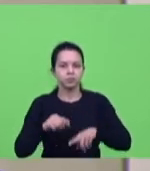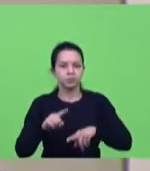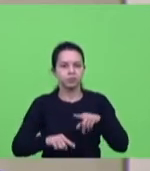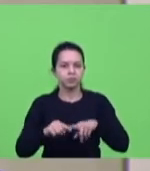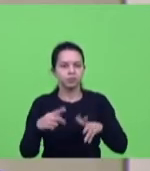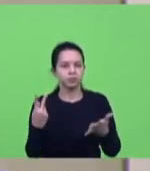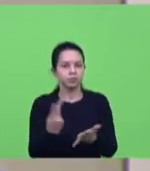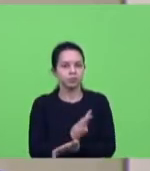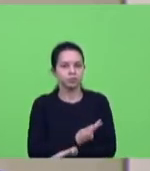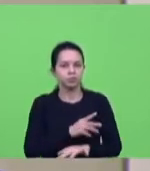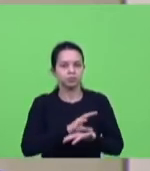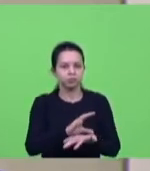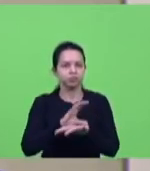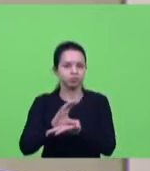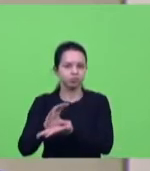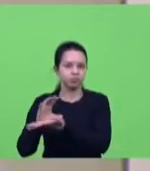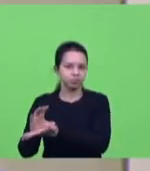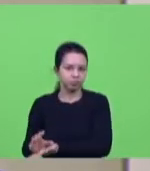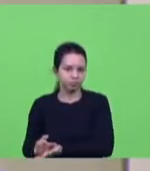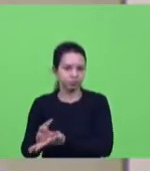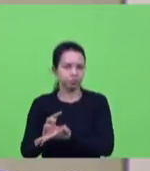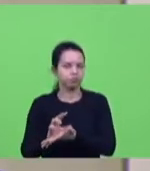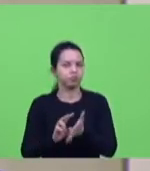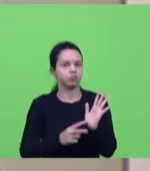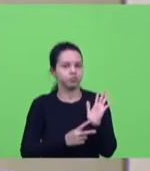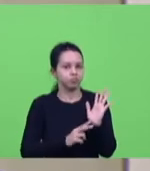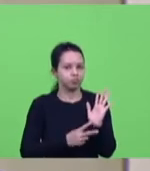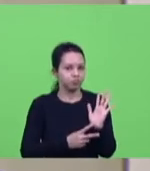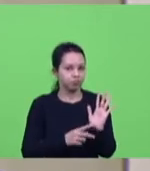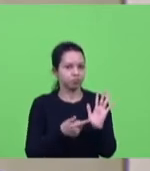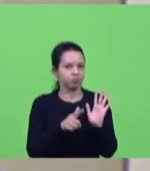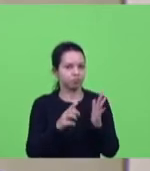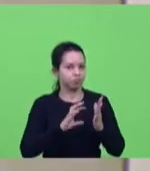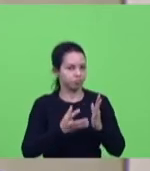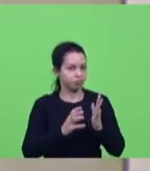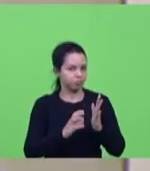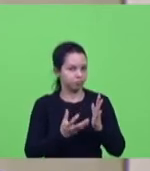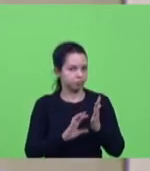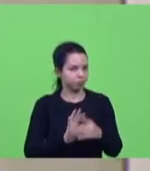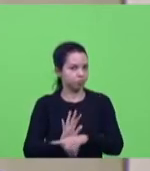por partidos políticos, sindicatos e outros movimentos